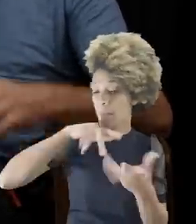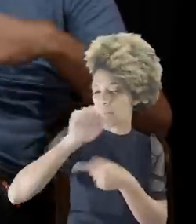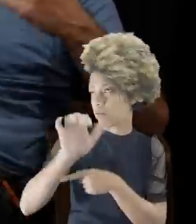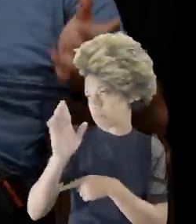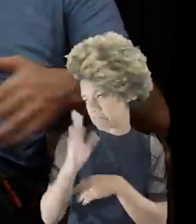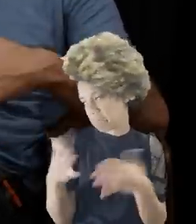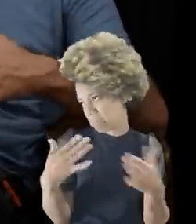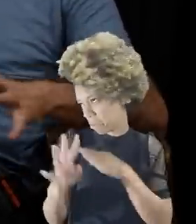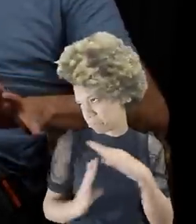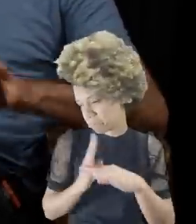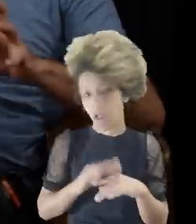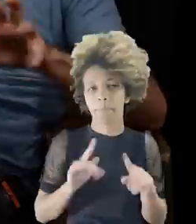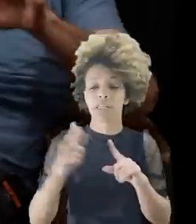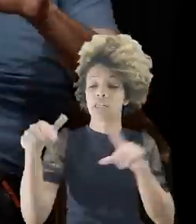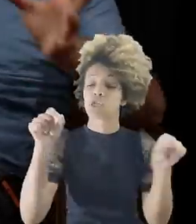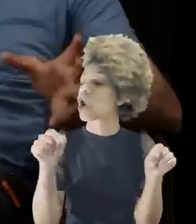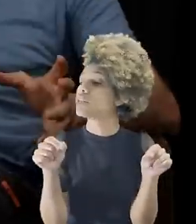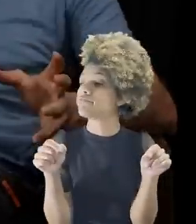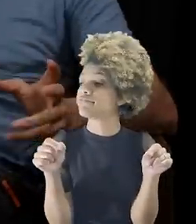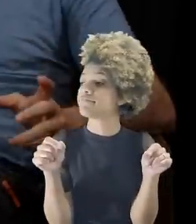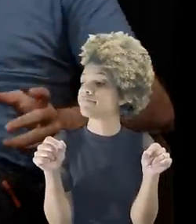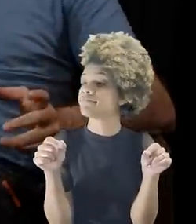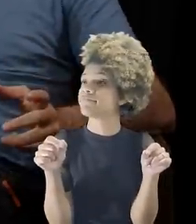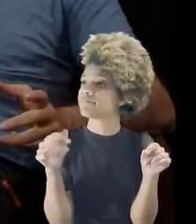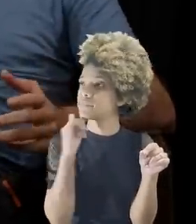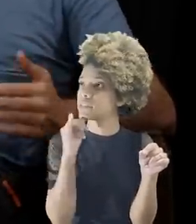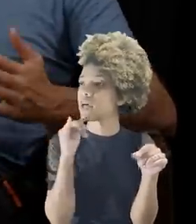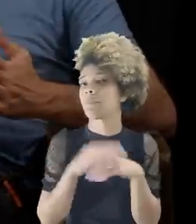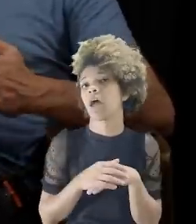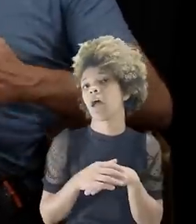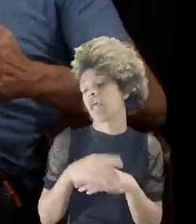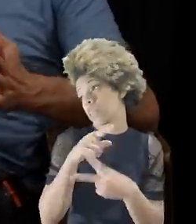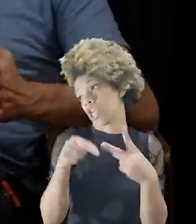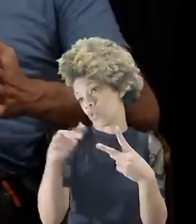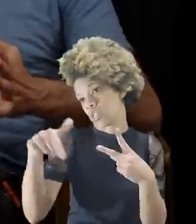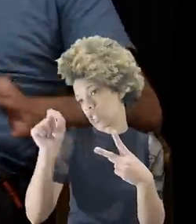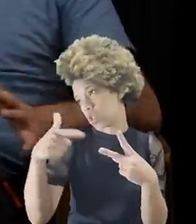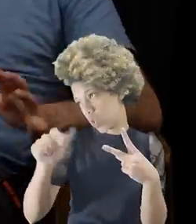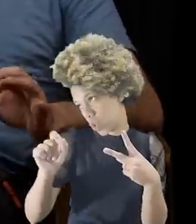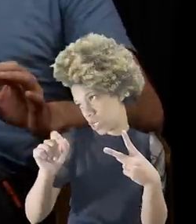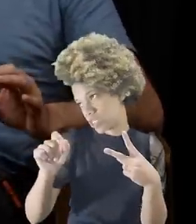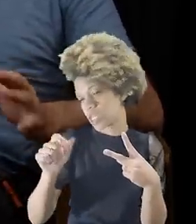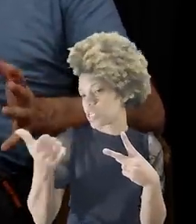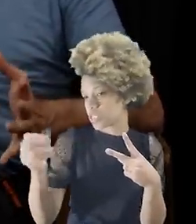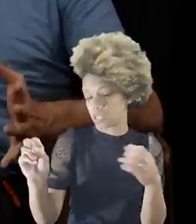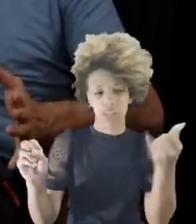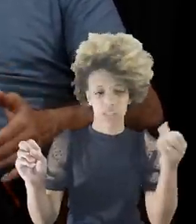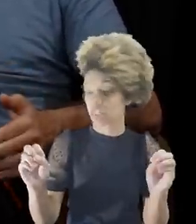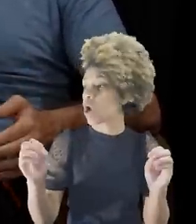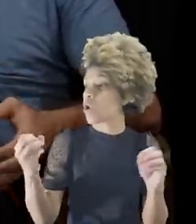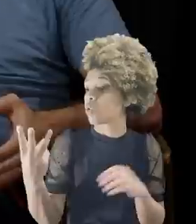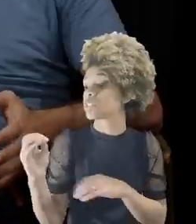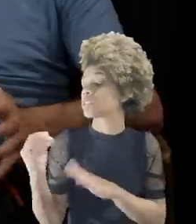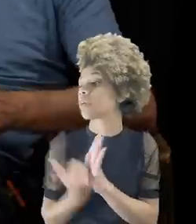Europa o Brasil Enfim então eles vão lá e escolhem os jogadores são duas rodadas de escolhas são são 60 jogadores